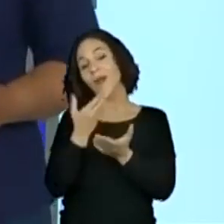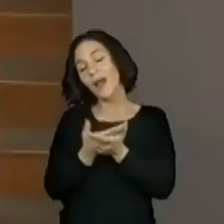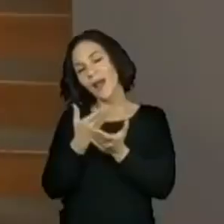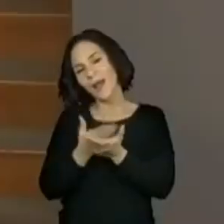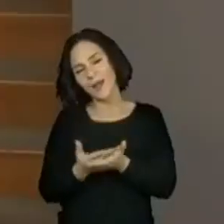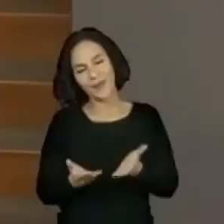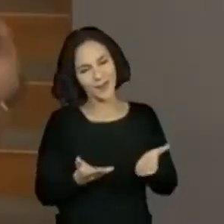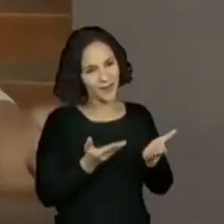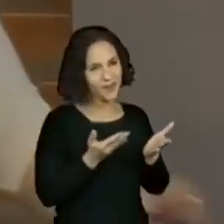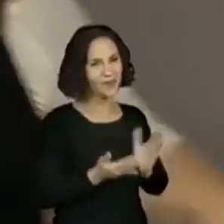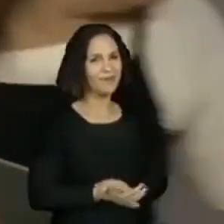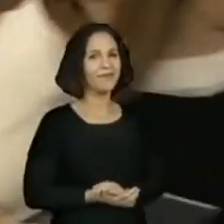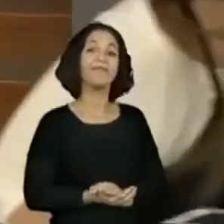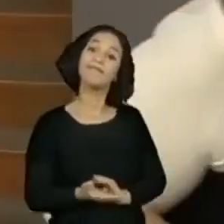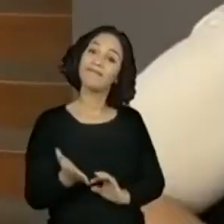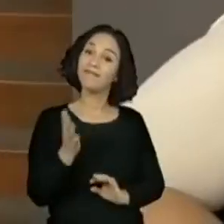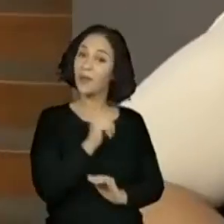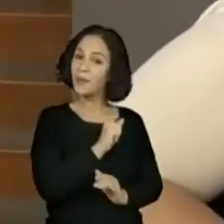Pro. Vamos lá.